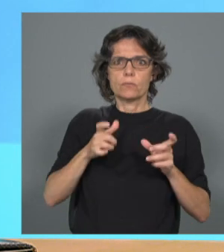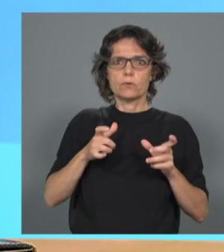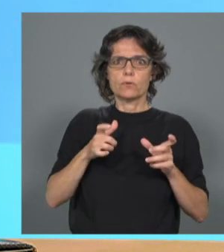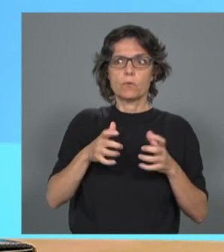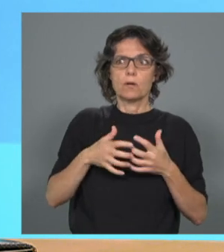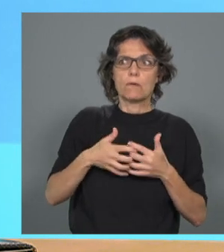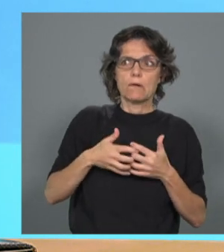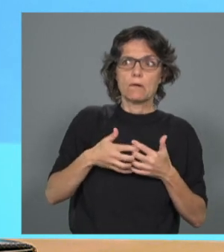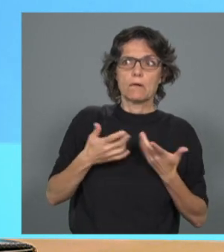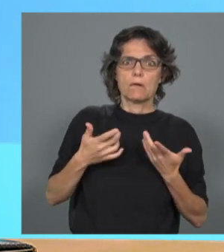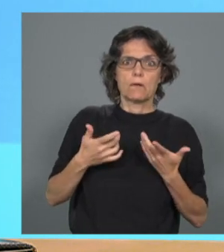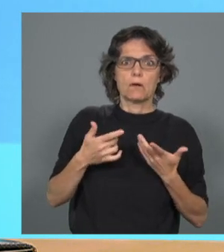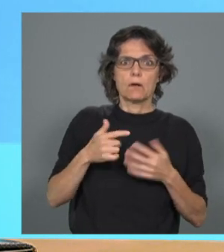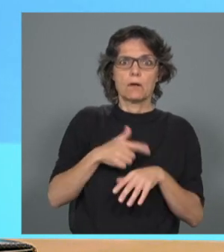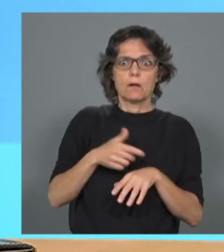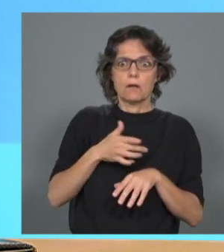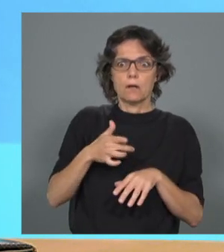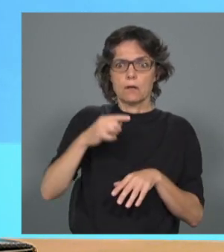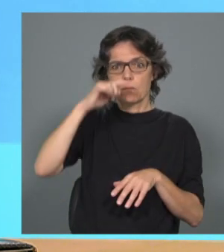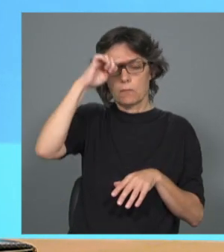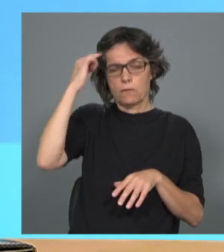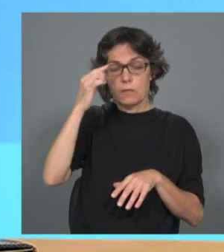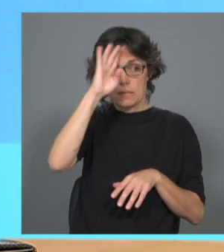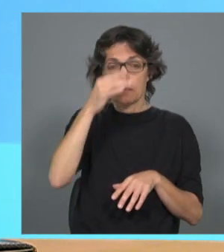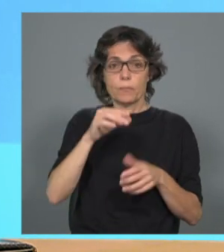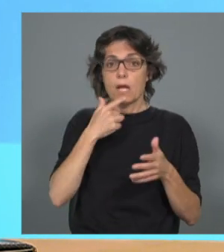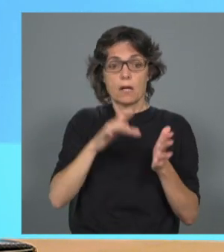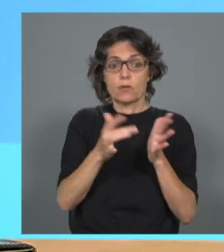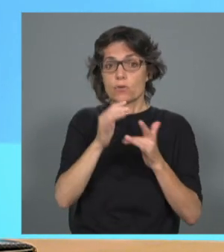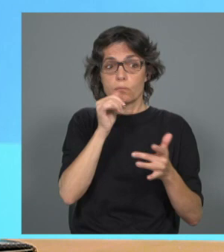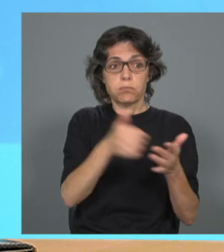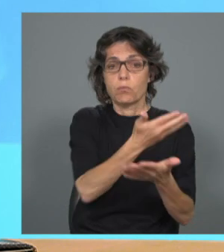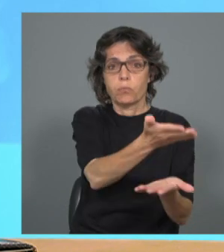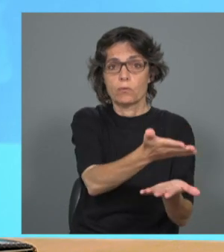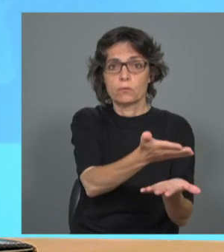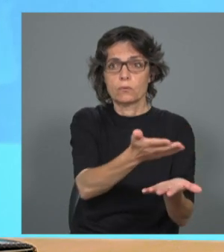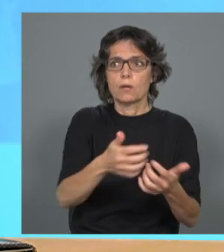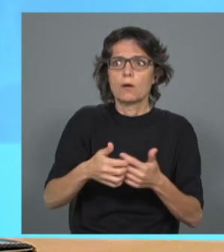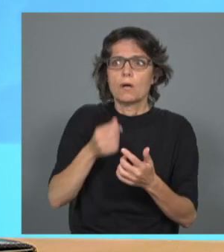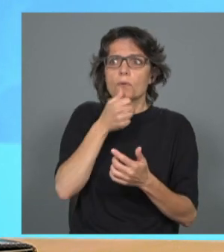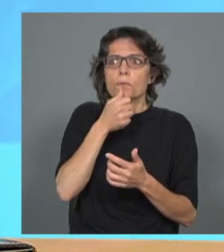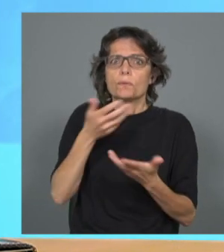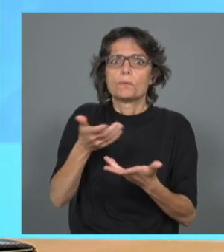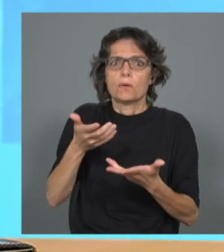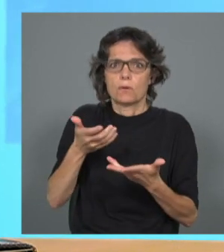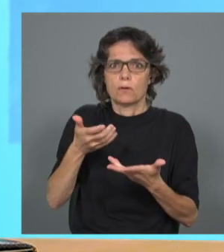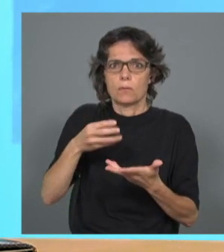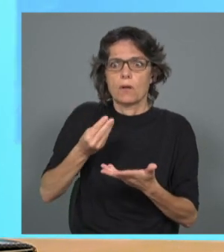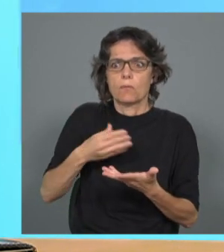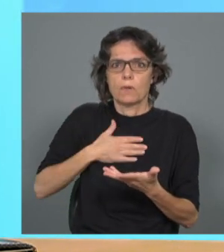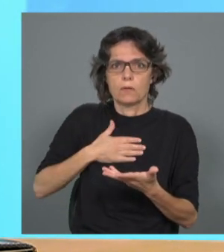a viver esses tempos tão difíceis de ter perdido Jesus, não é? E portanto, isto remete-nos